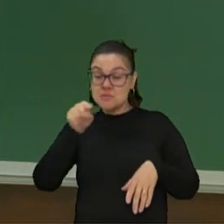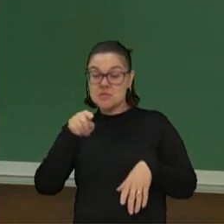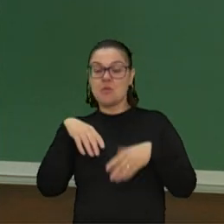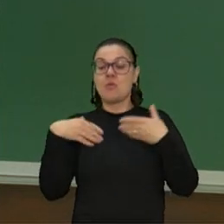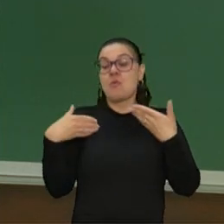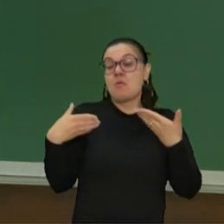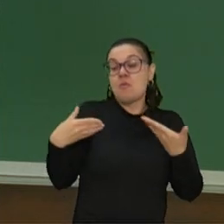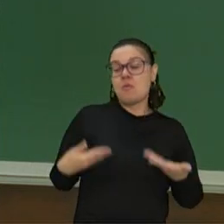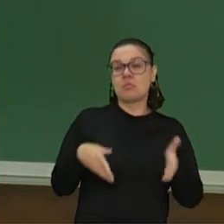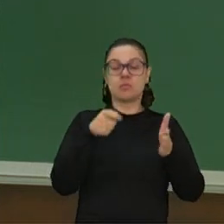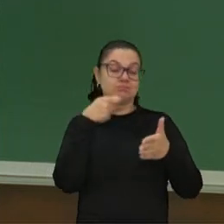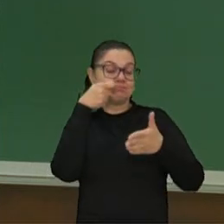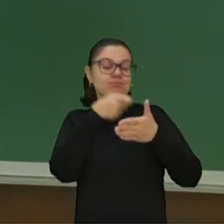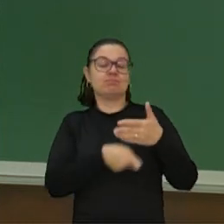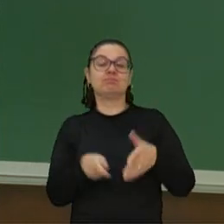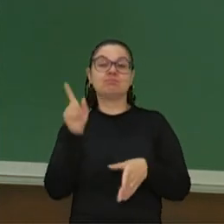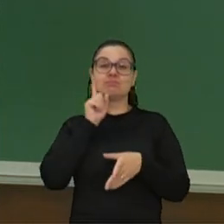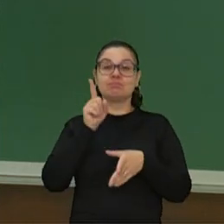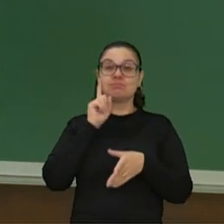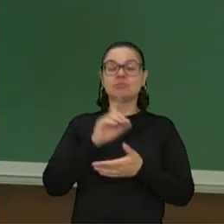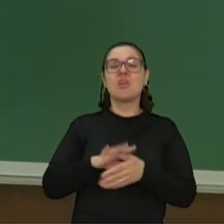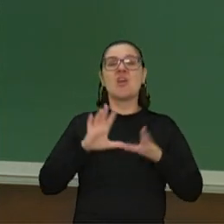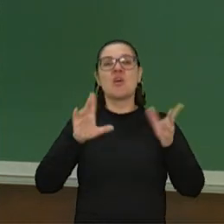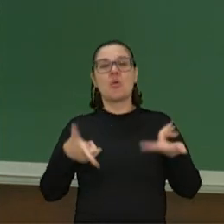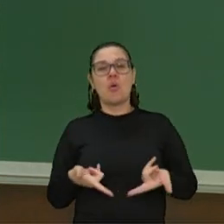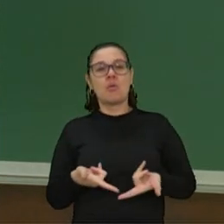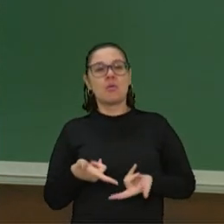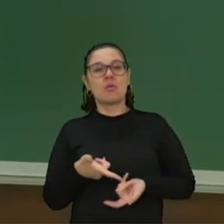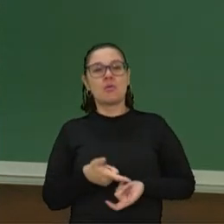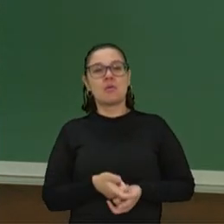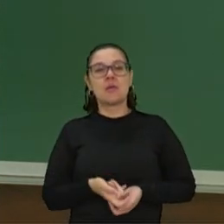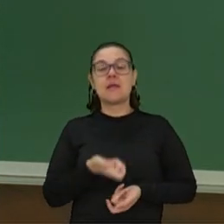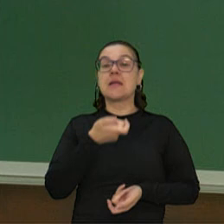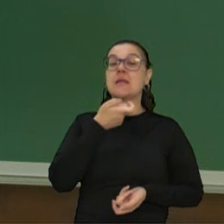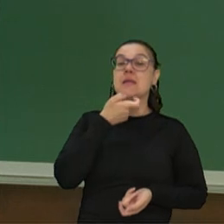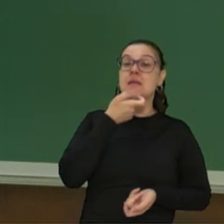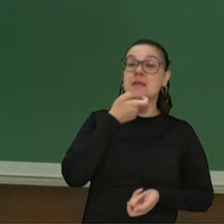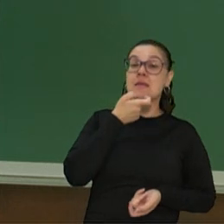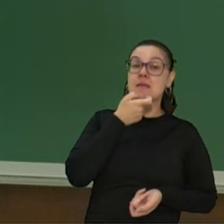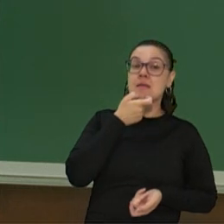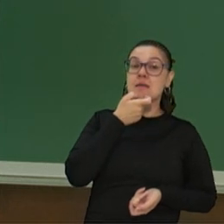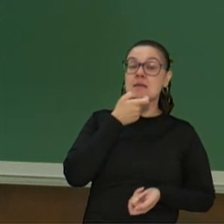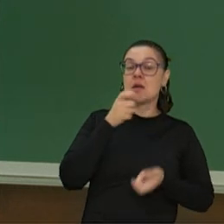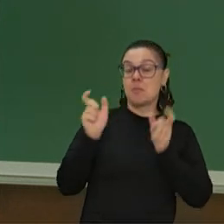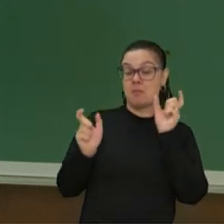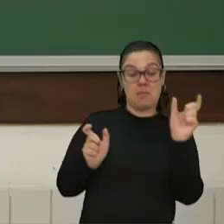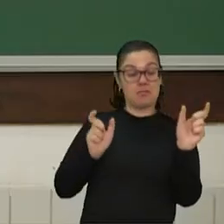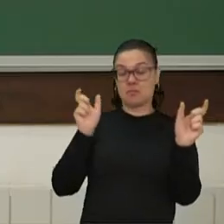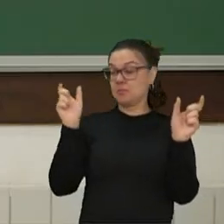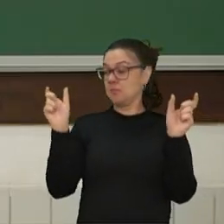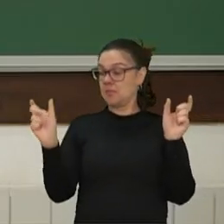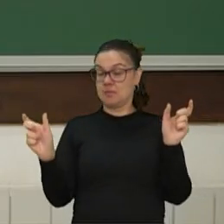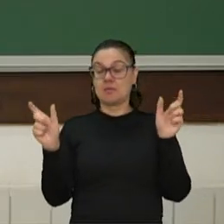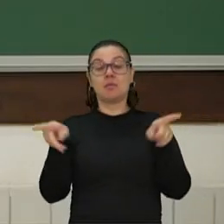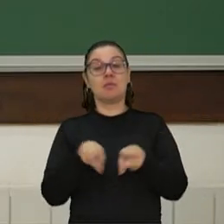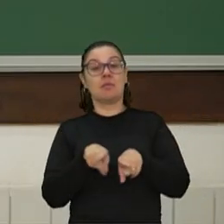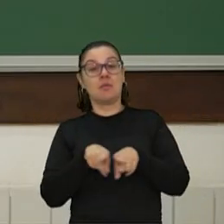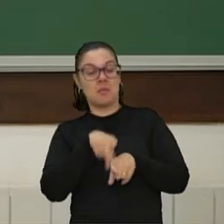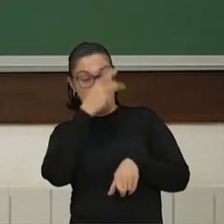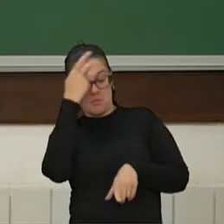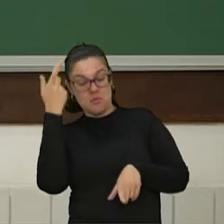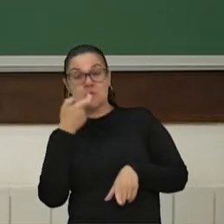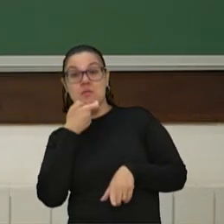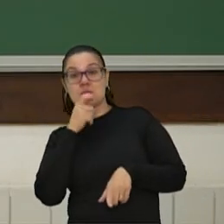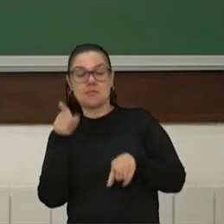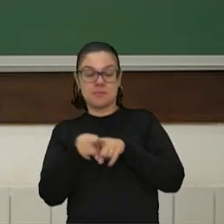ativista americano? Qual é a diferença do English e do American? né? Nós temos ali pessoas inglesas e